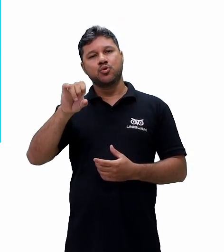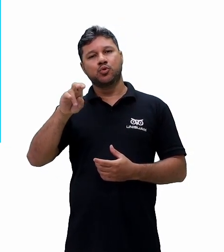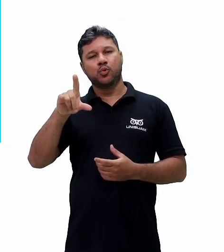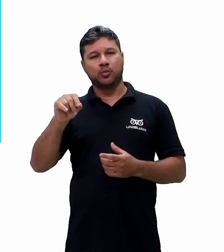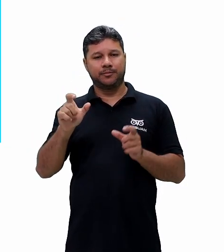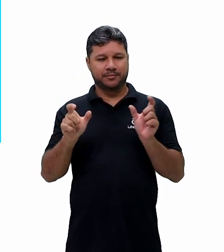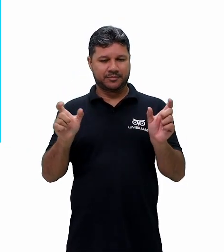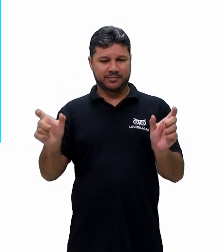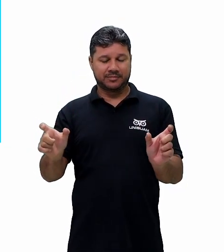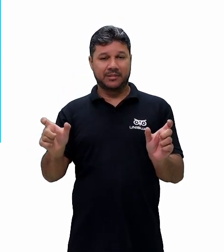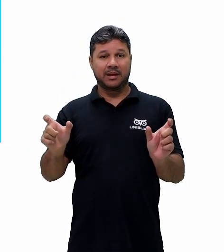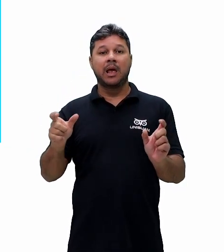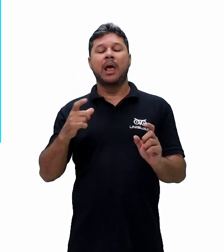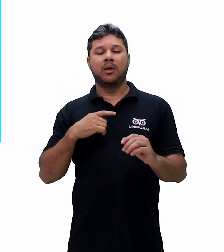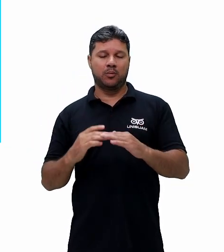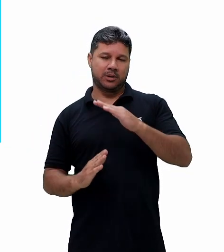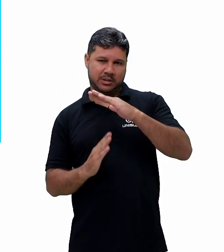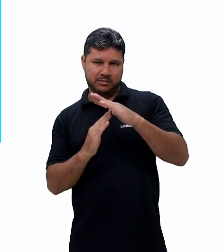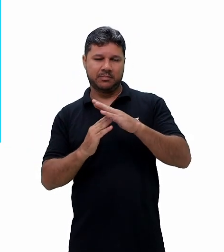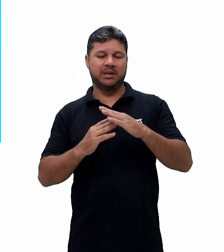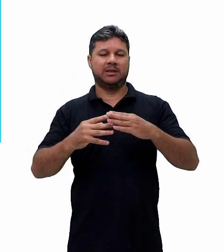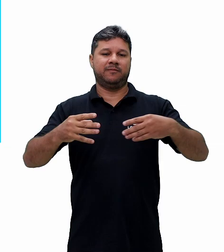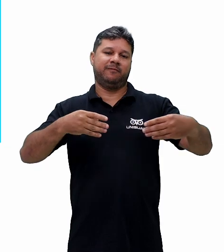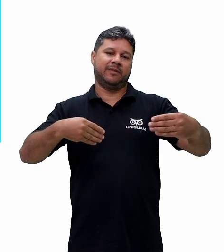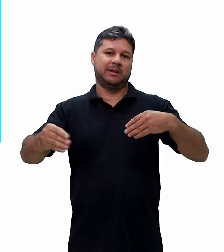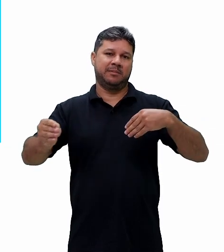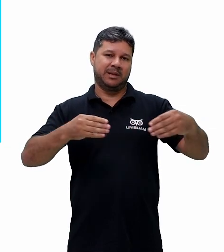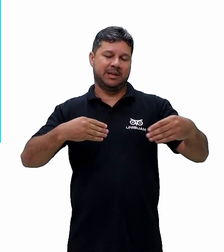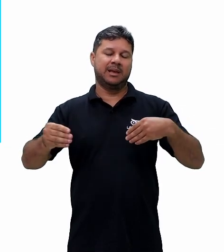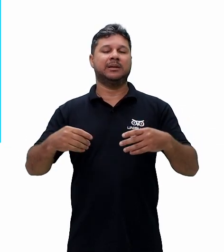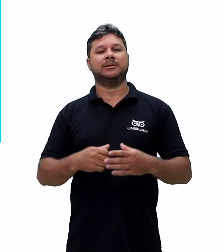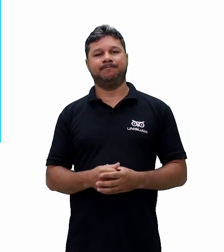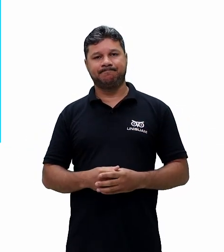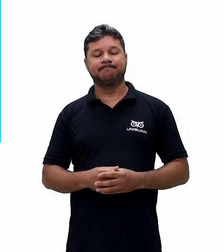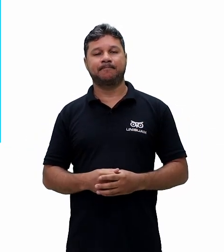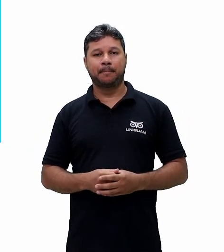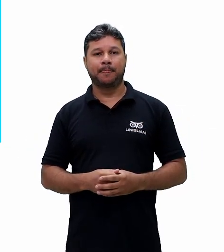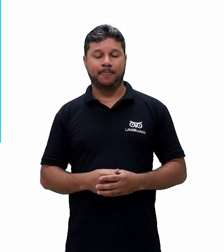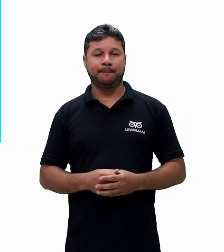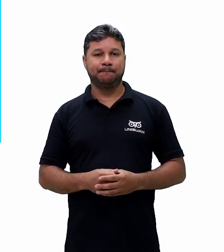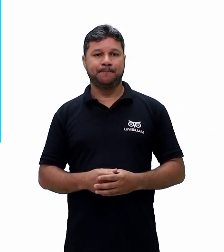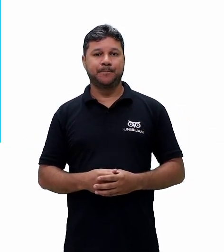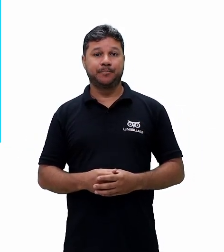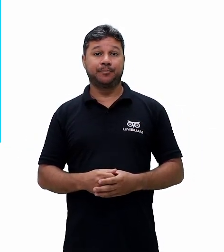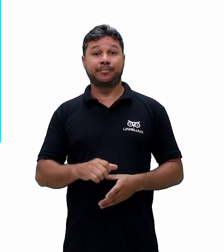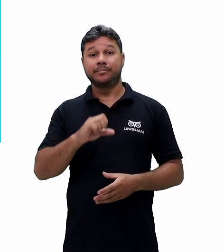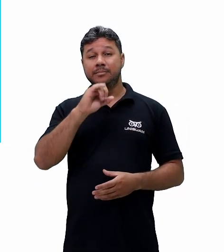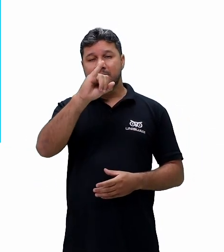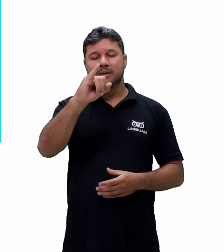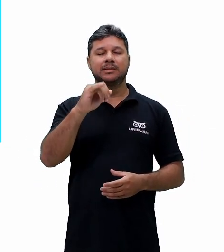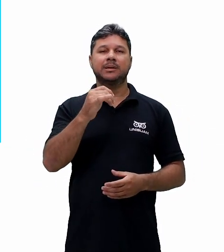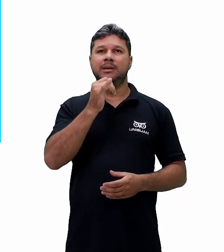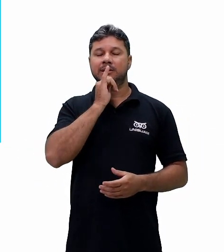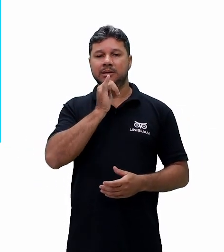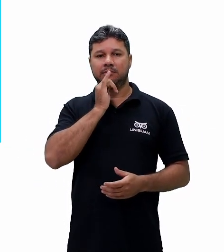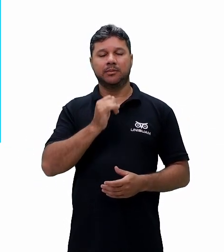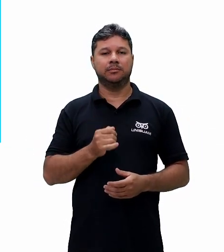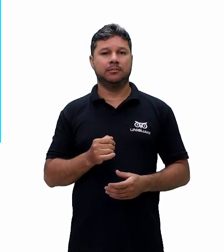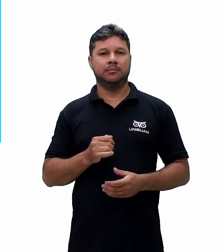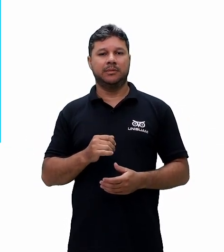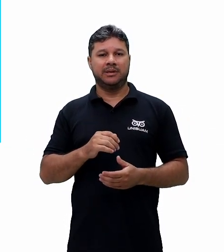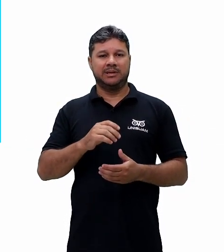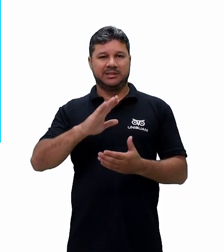que mais limitam o ganho de flexibilidade. Tá? Se nós